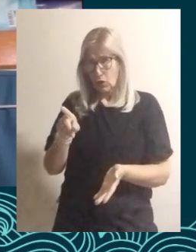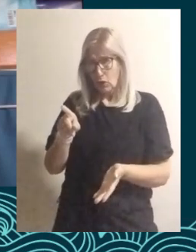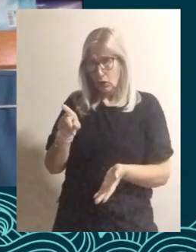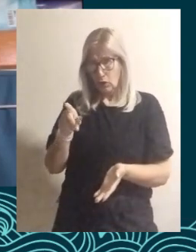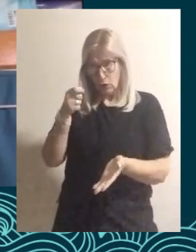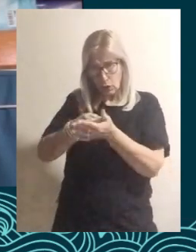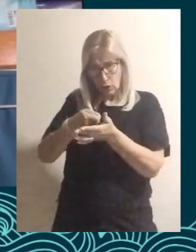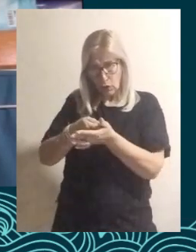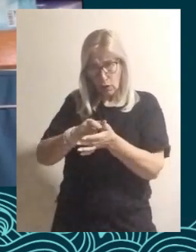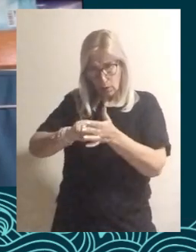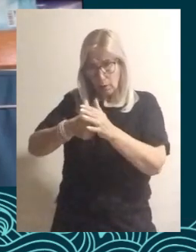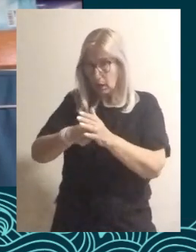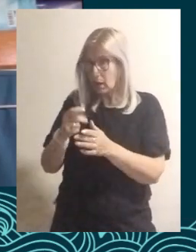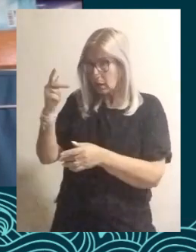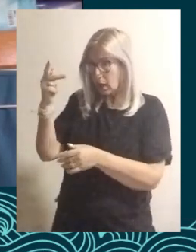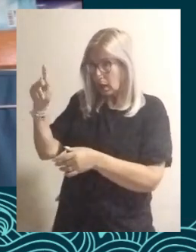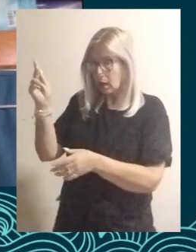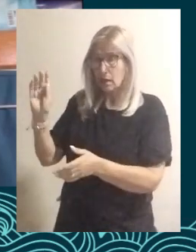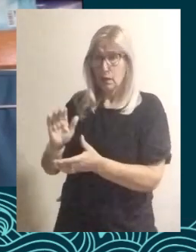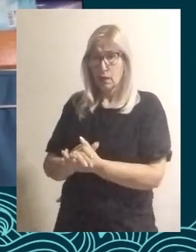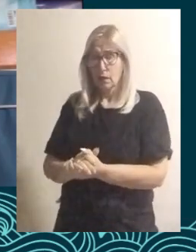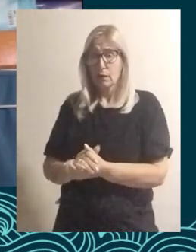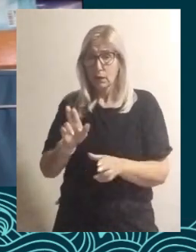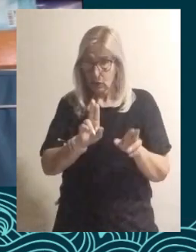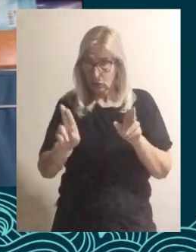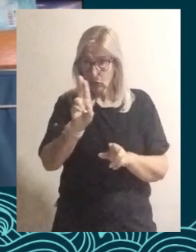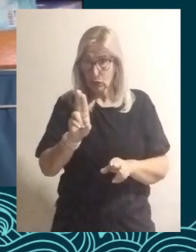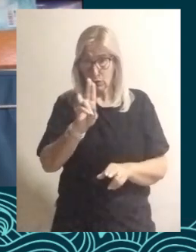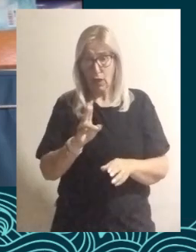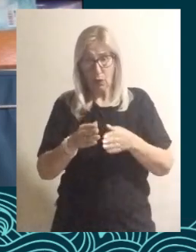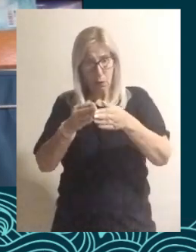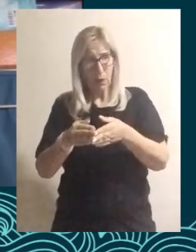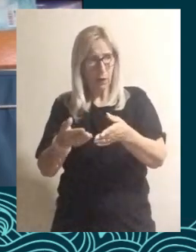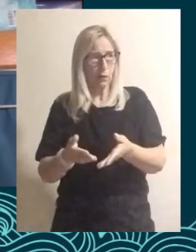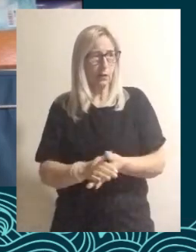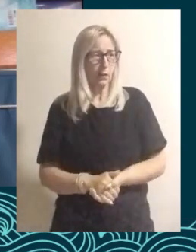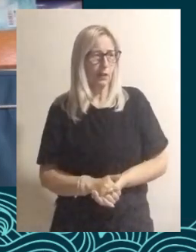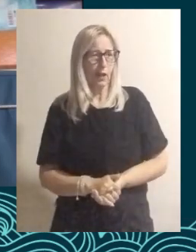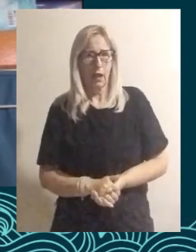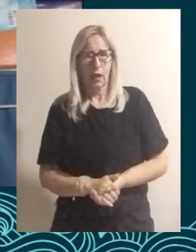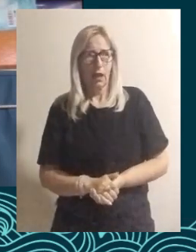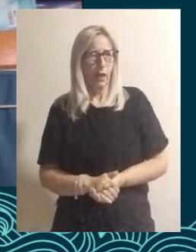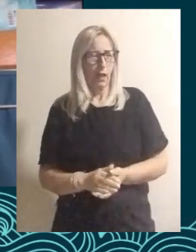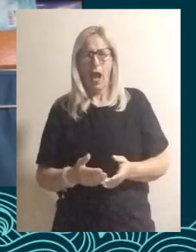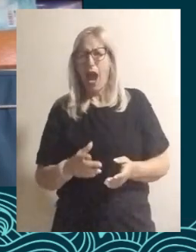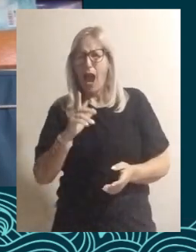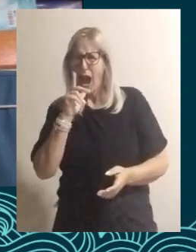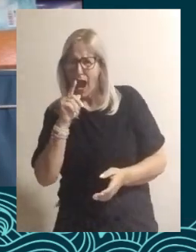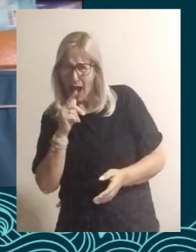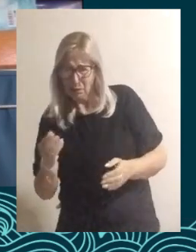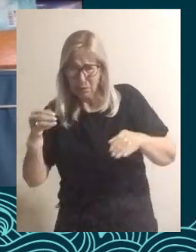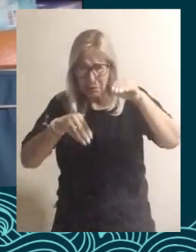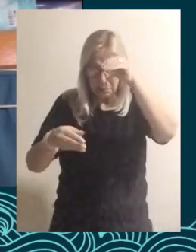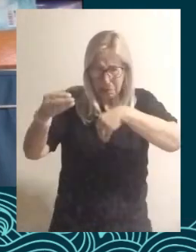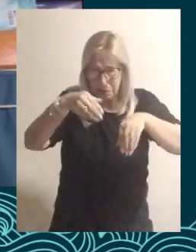não sei. Aí ele perguntou para o antigo dono, ele falou, sim, o barco é dela. Aí ele falou, agora você vai ter que usar esse barco. Sim. E o barco